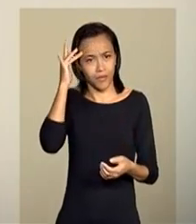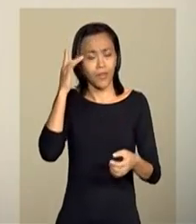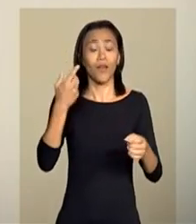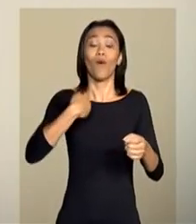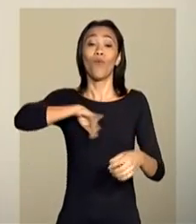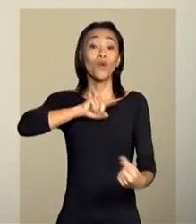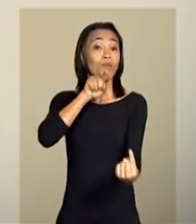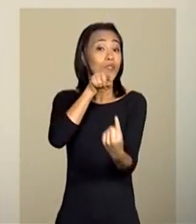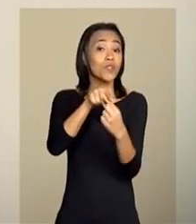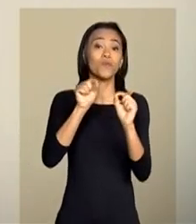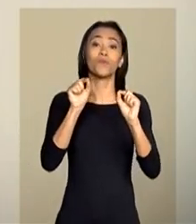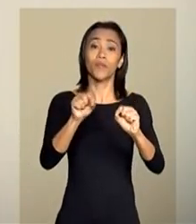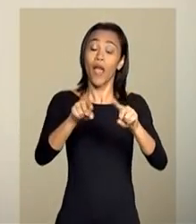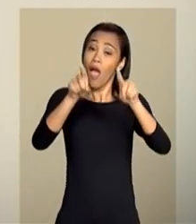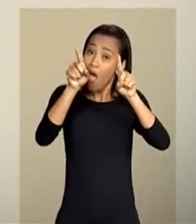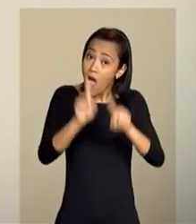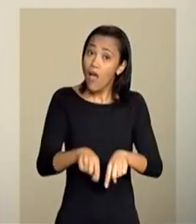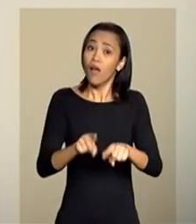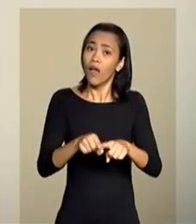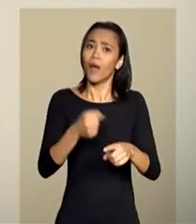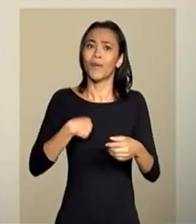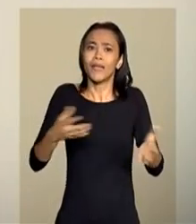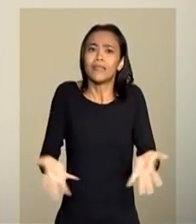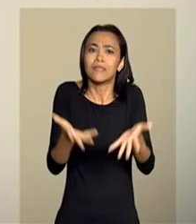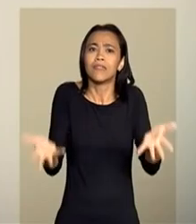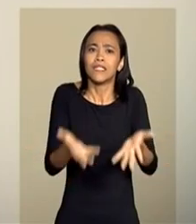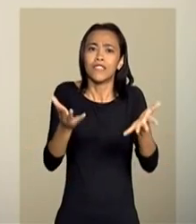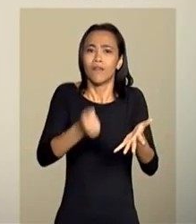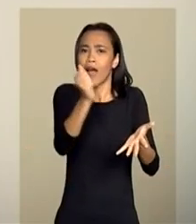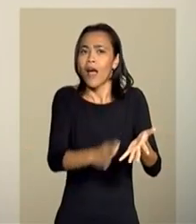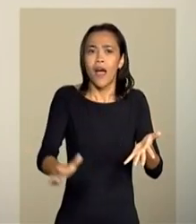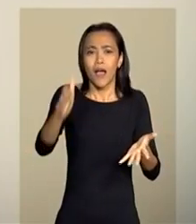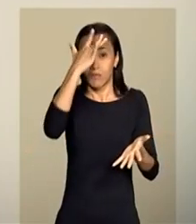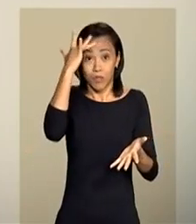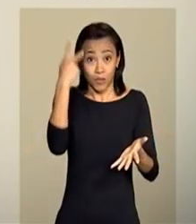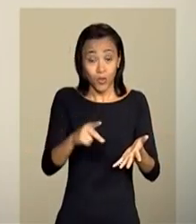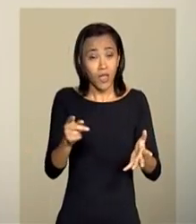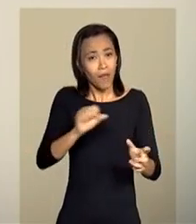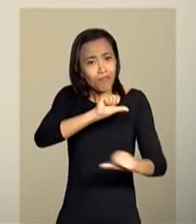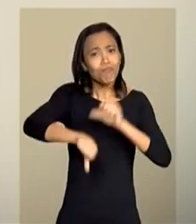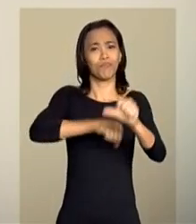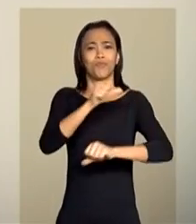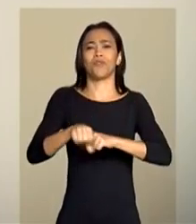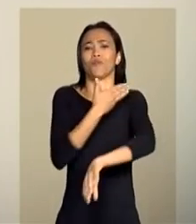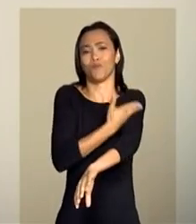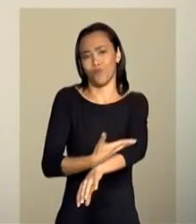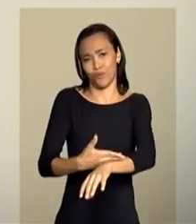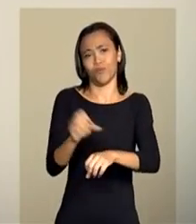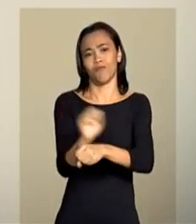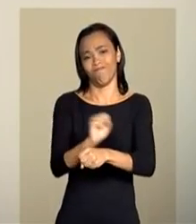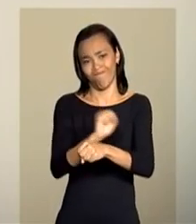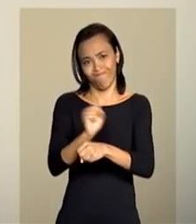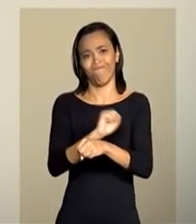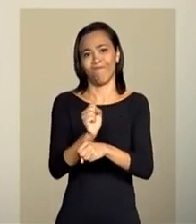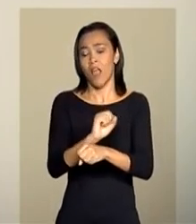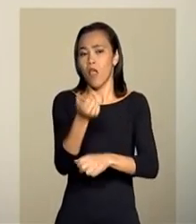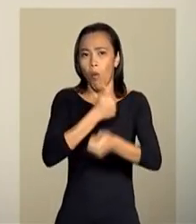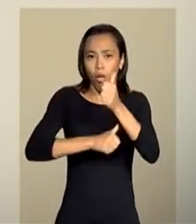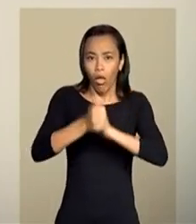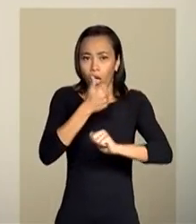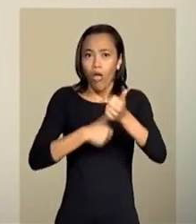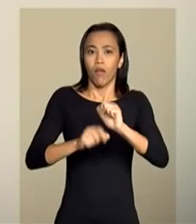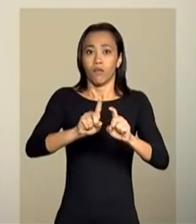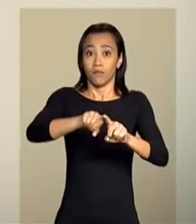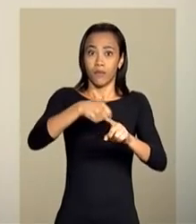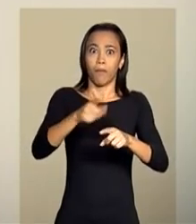nosso objetivo é justamente incentivar os brasileiros a mudar o comportamento no trânsito não consumir álcool